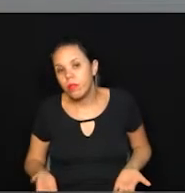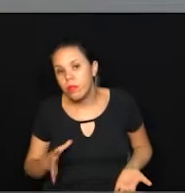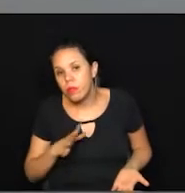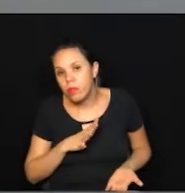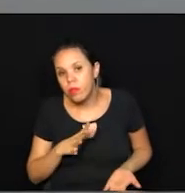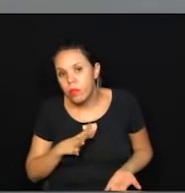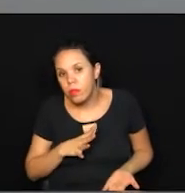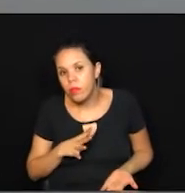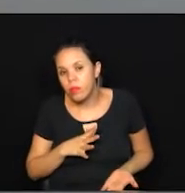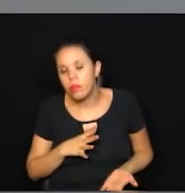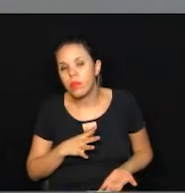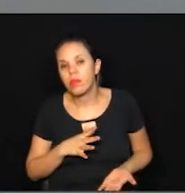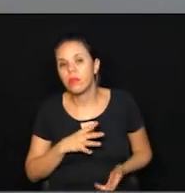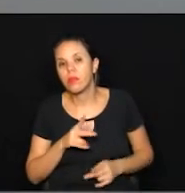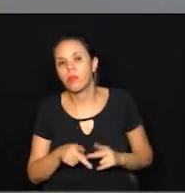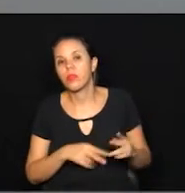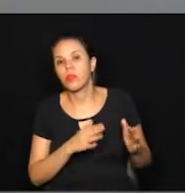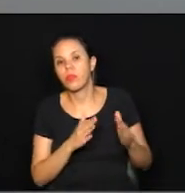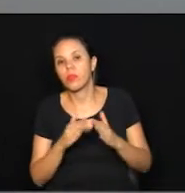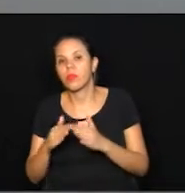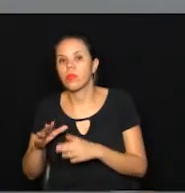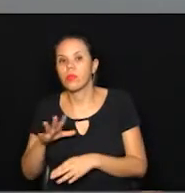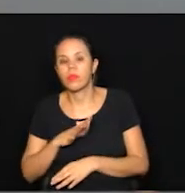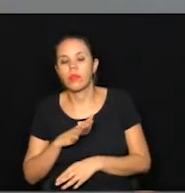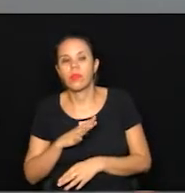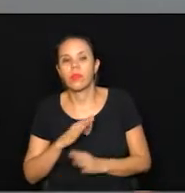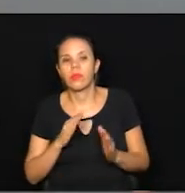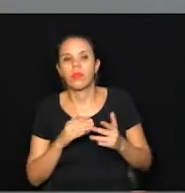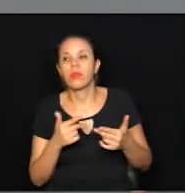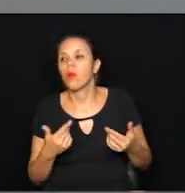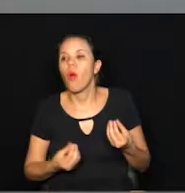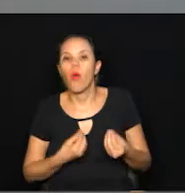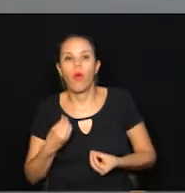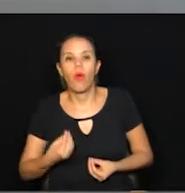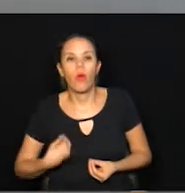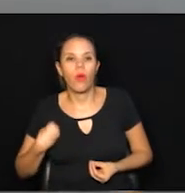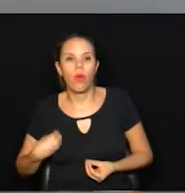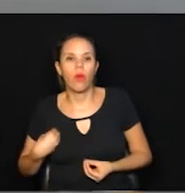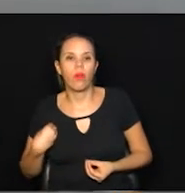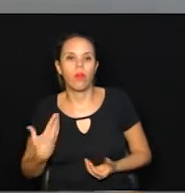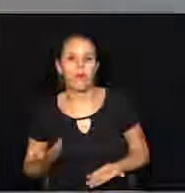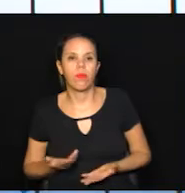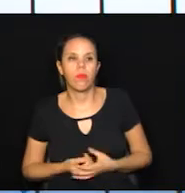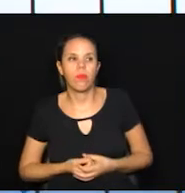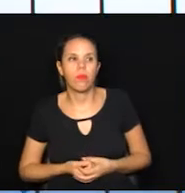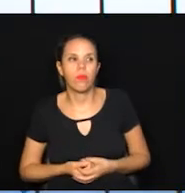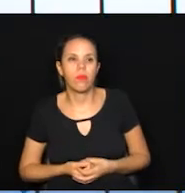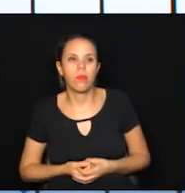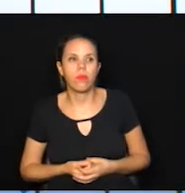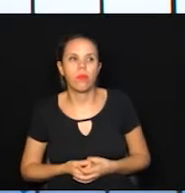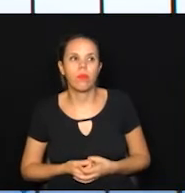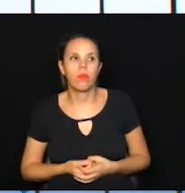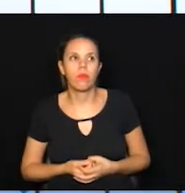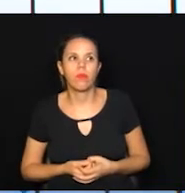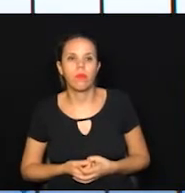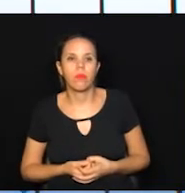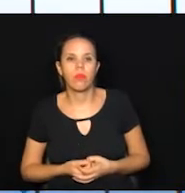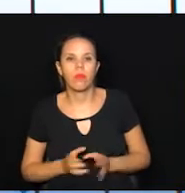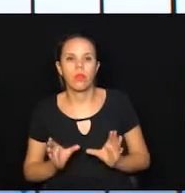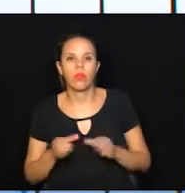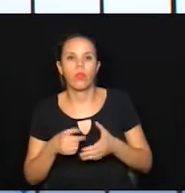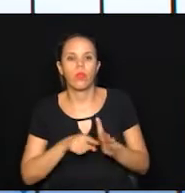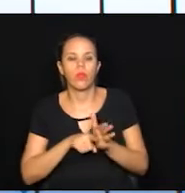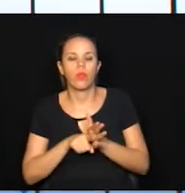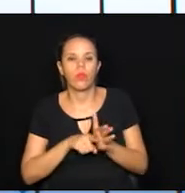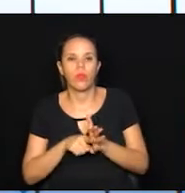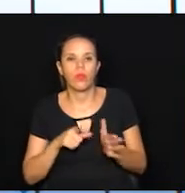cidade para o habitar, ou é a cidade para o morar, ou a cidade para o habitar? E a comissão de